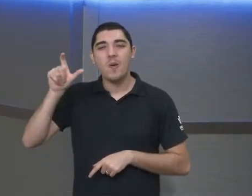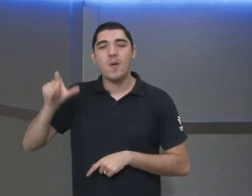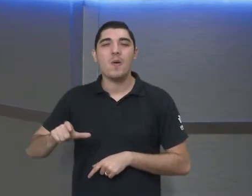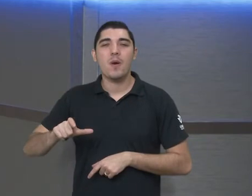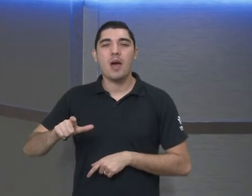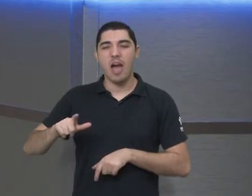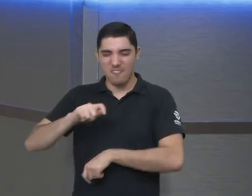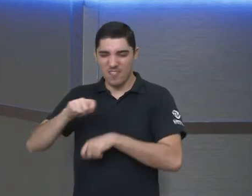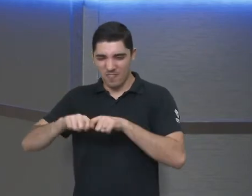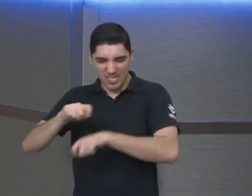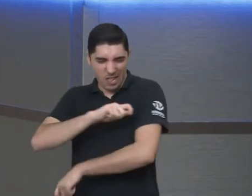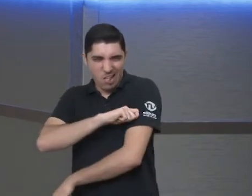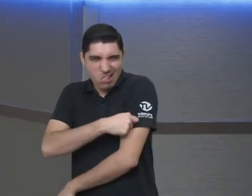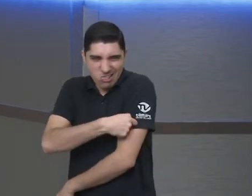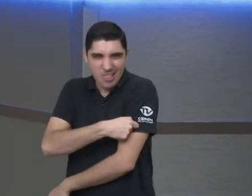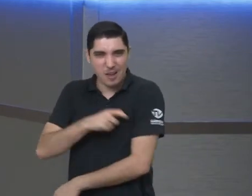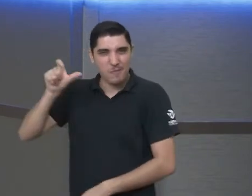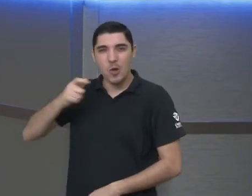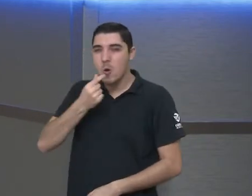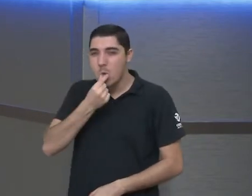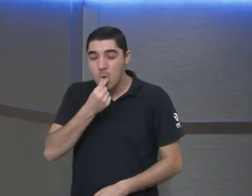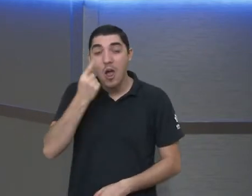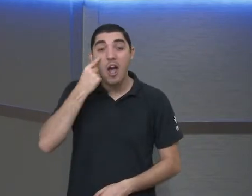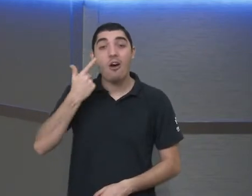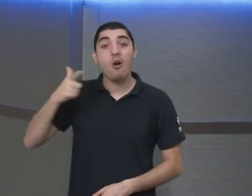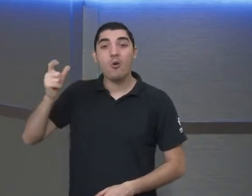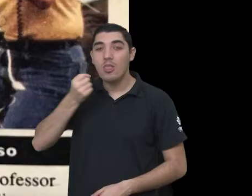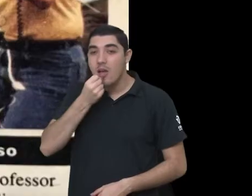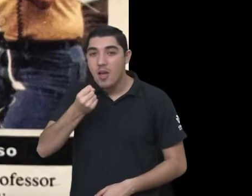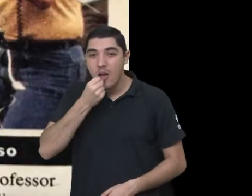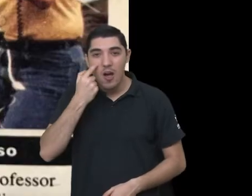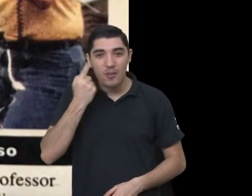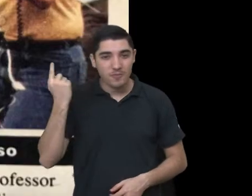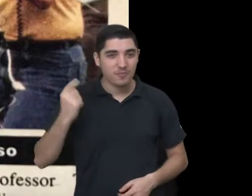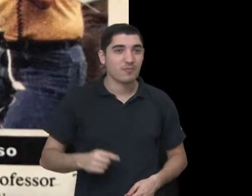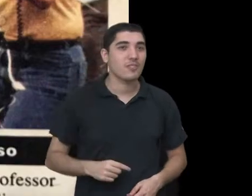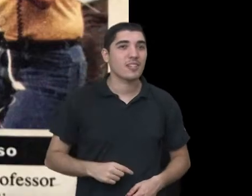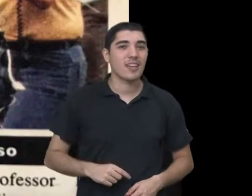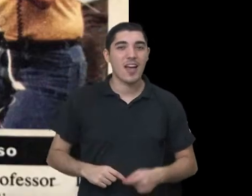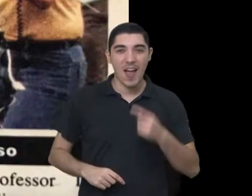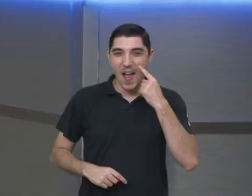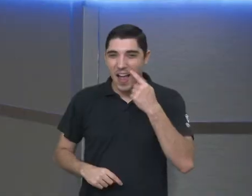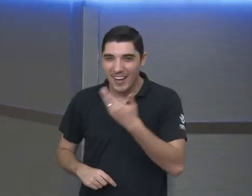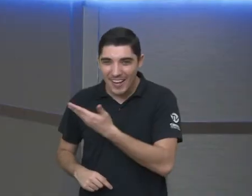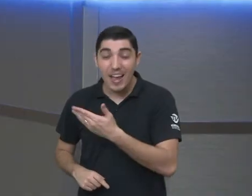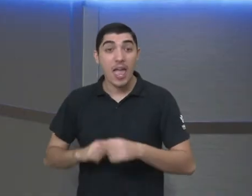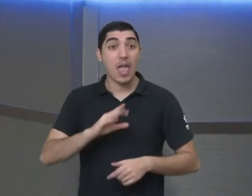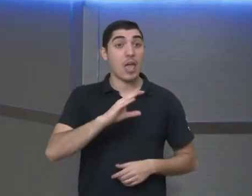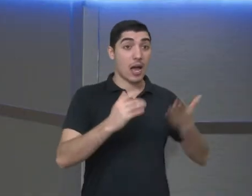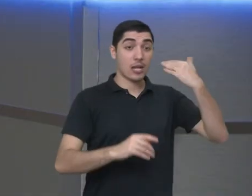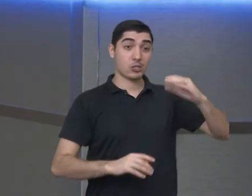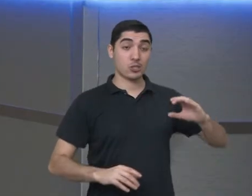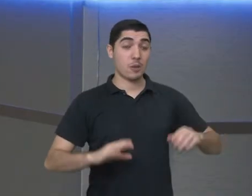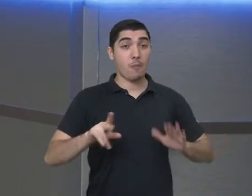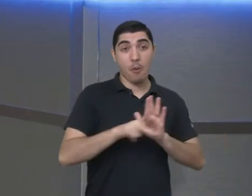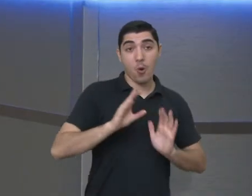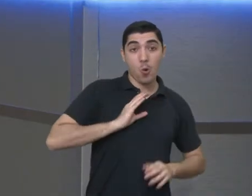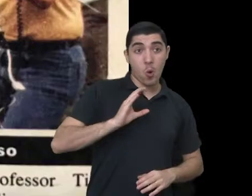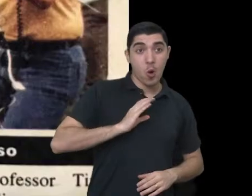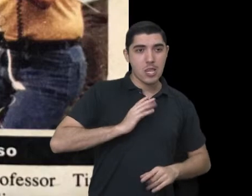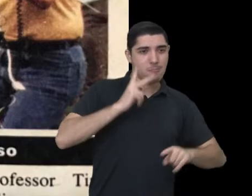Santa Cruz do Recife. E o Gerson, comentarista da Rádio Tupi, Ele falou, o jogo estava 1-0 para o Flamengo, está ganhando